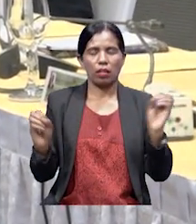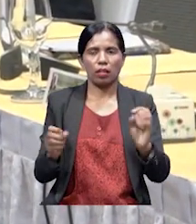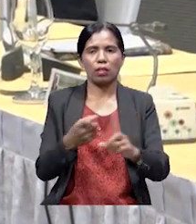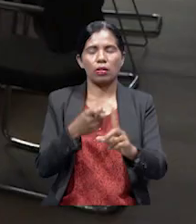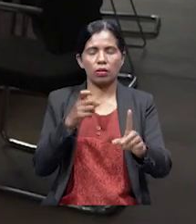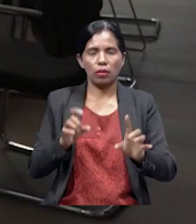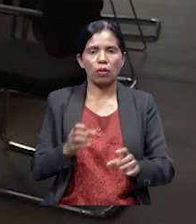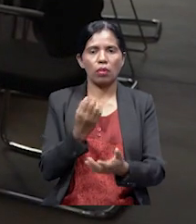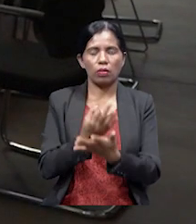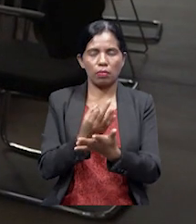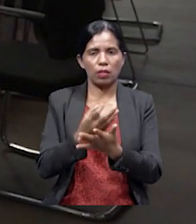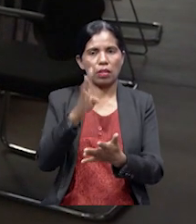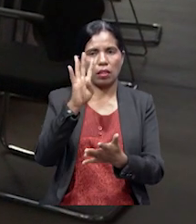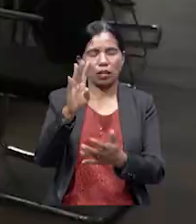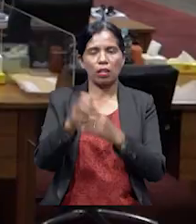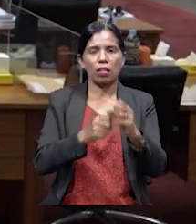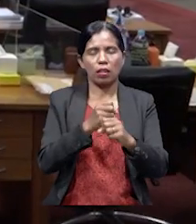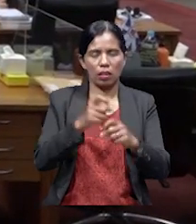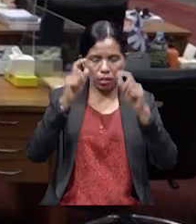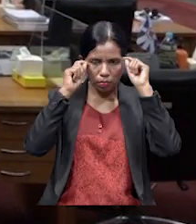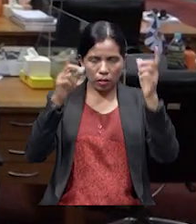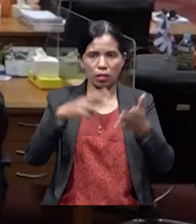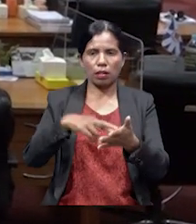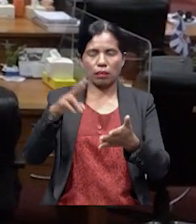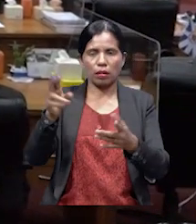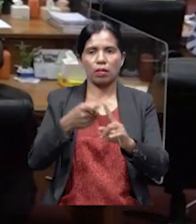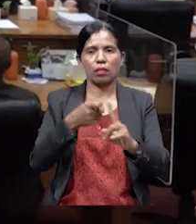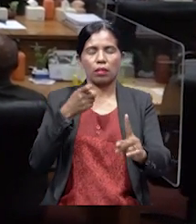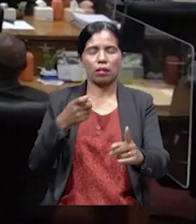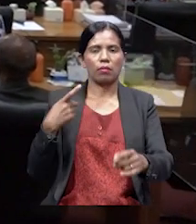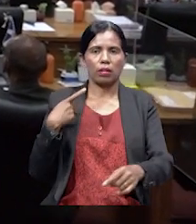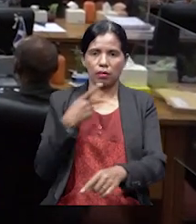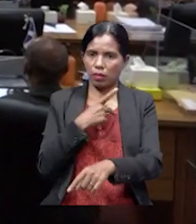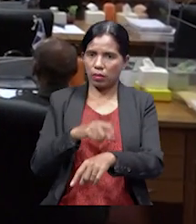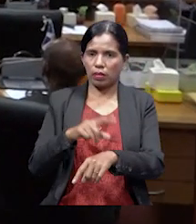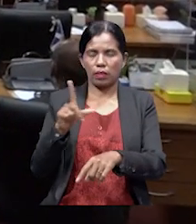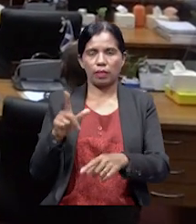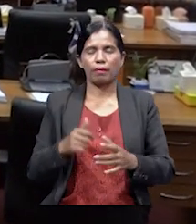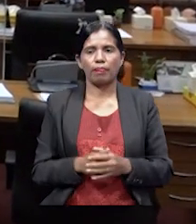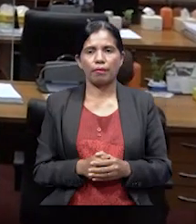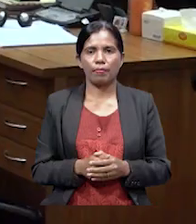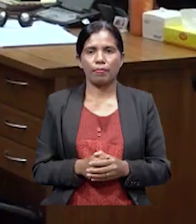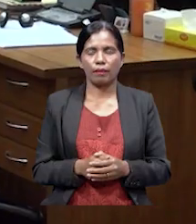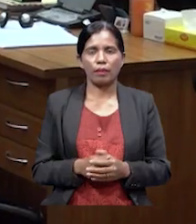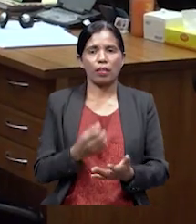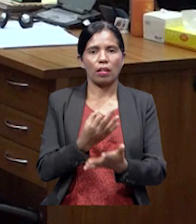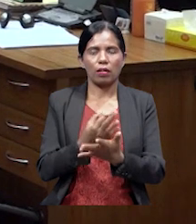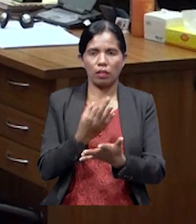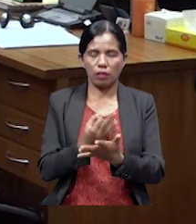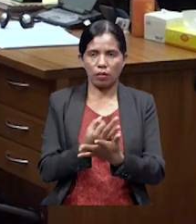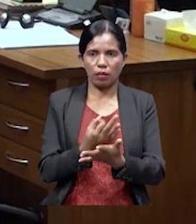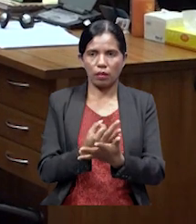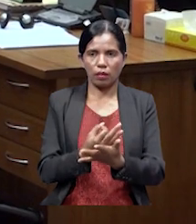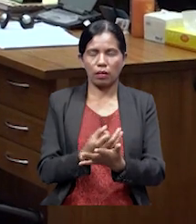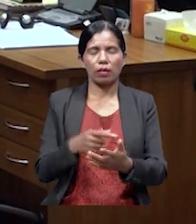categoria orçamental hat nebe cada tinan Timor-Leste aprova li husi Parlamento Nacional. Enquanto salário vencimento date